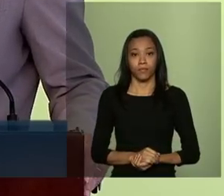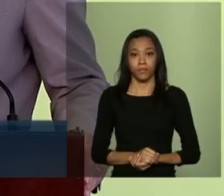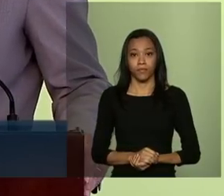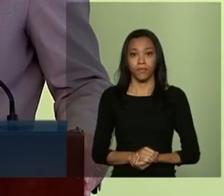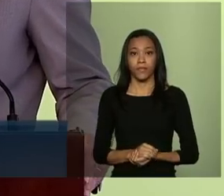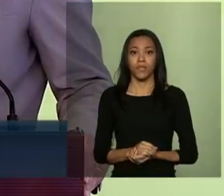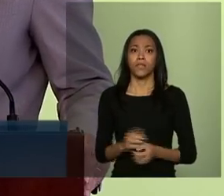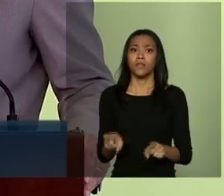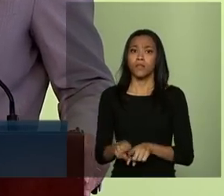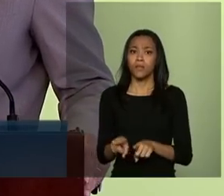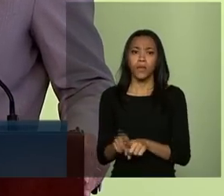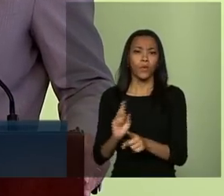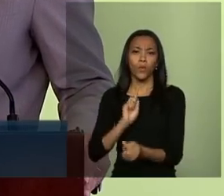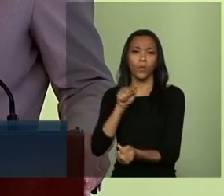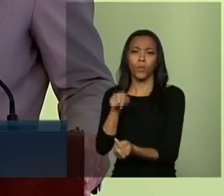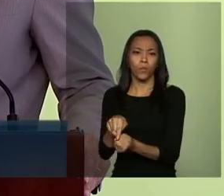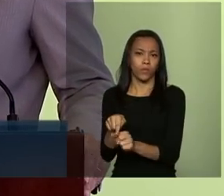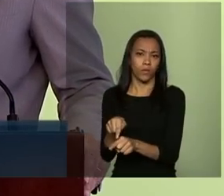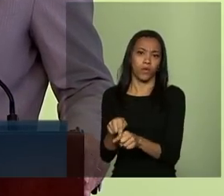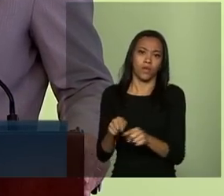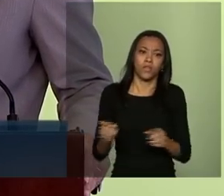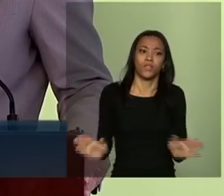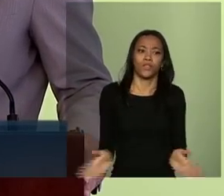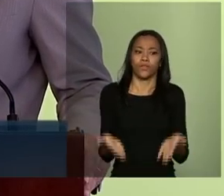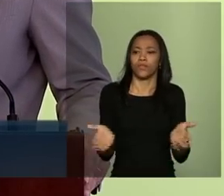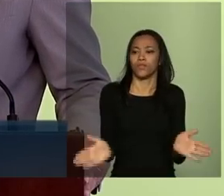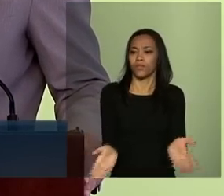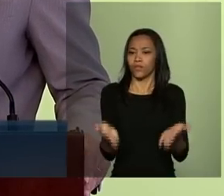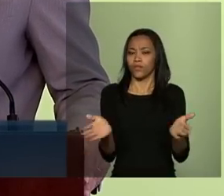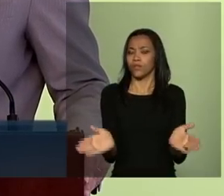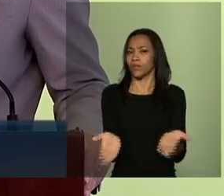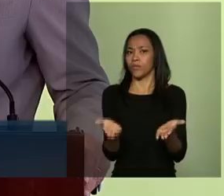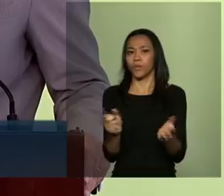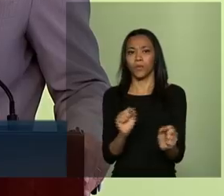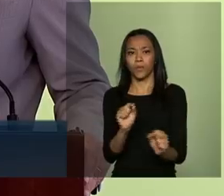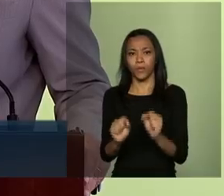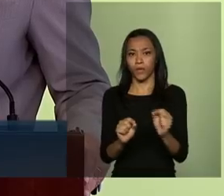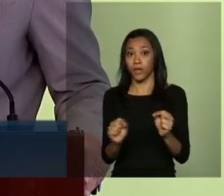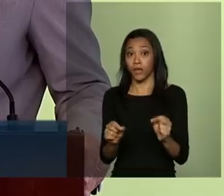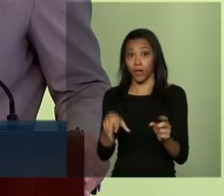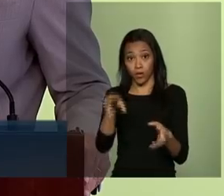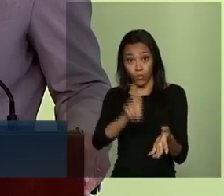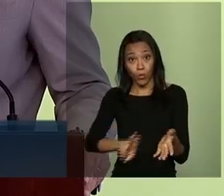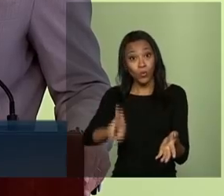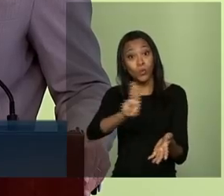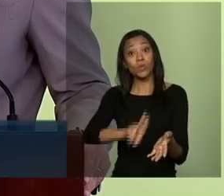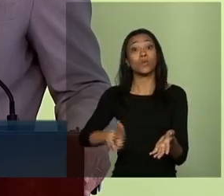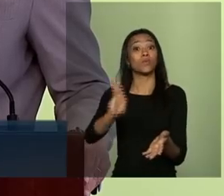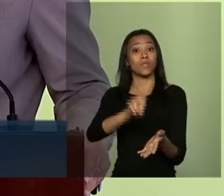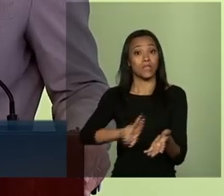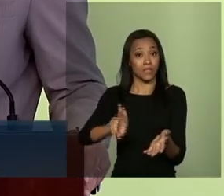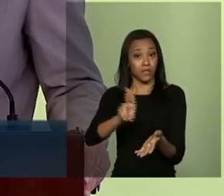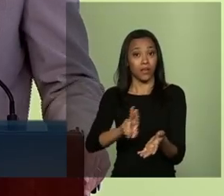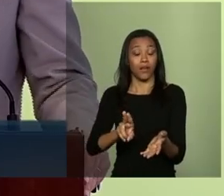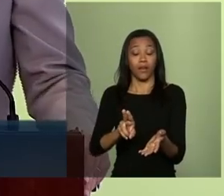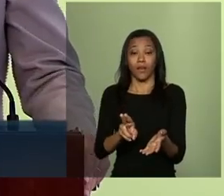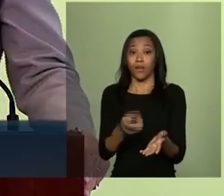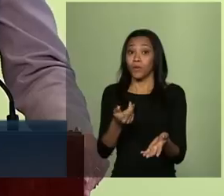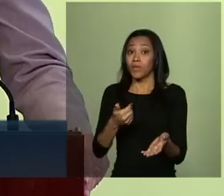de estímulo ao que há de mais avançado na economia contemporânea